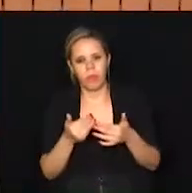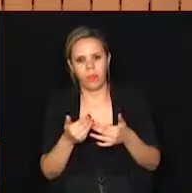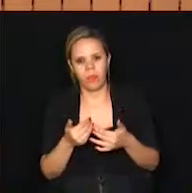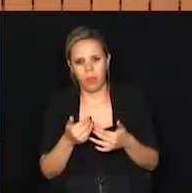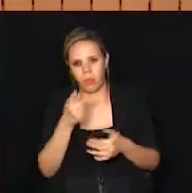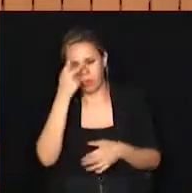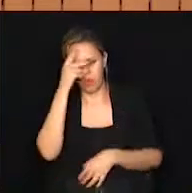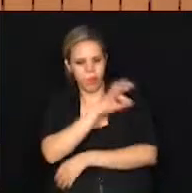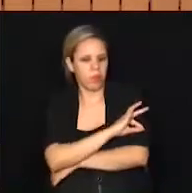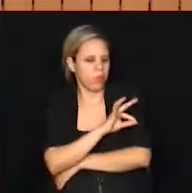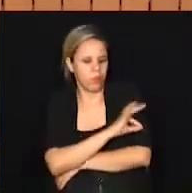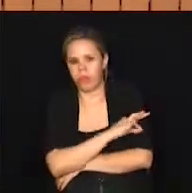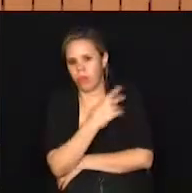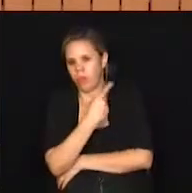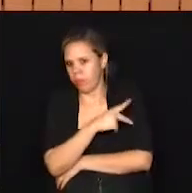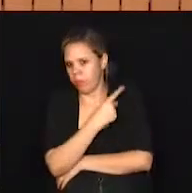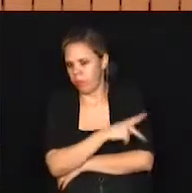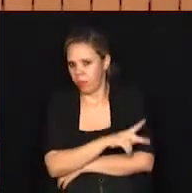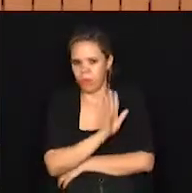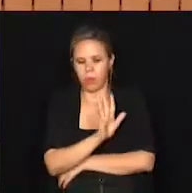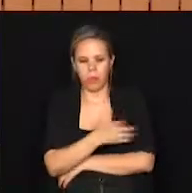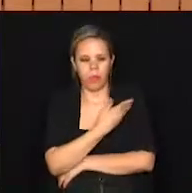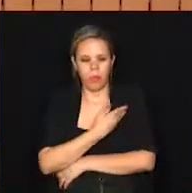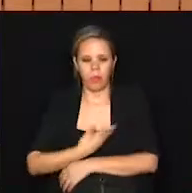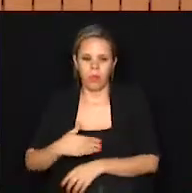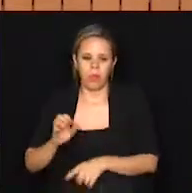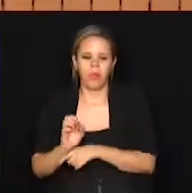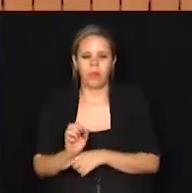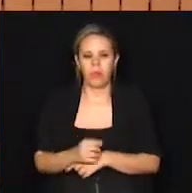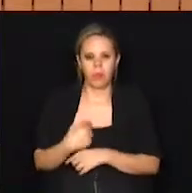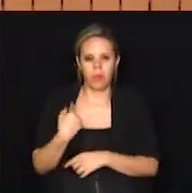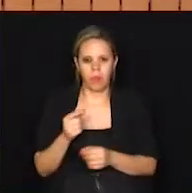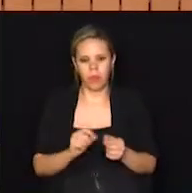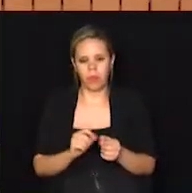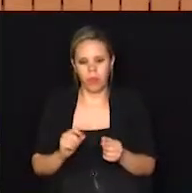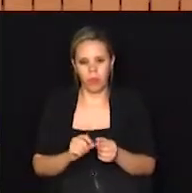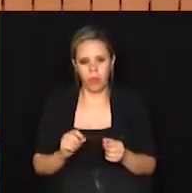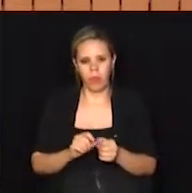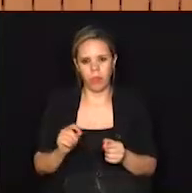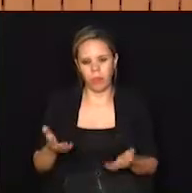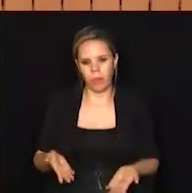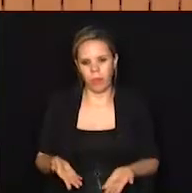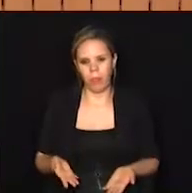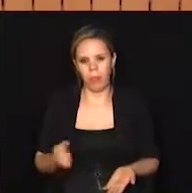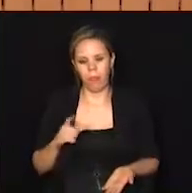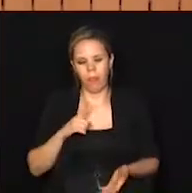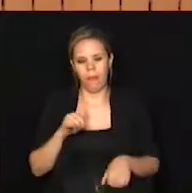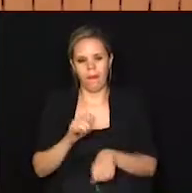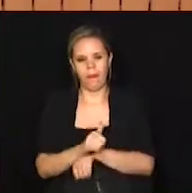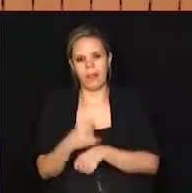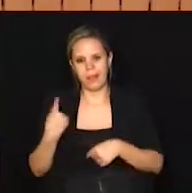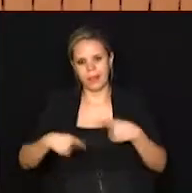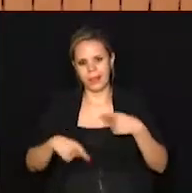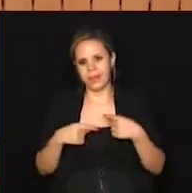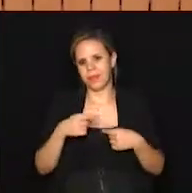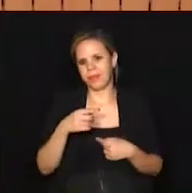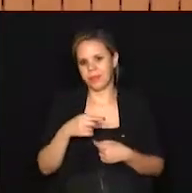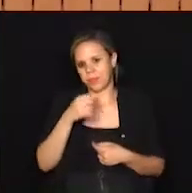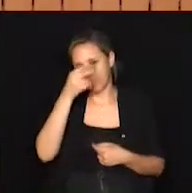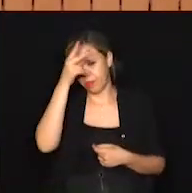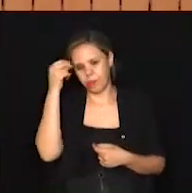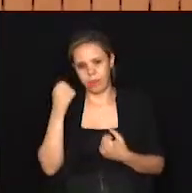sabe sobre quem recairá a culpa se os profissionais de educação e alunos ficarem doentes com retorno às aulas?